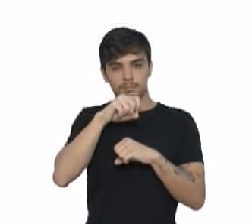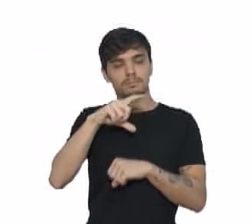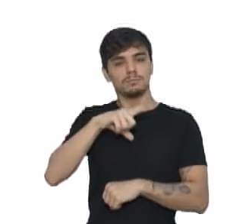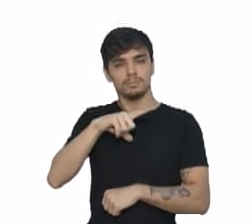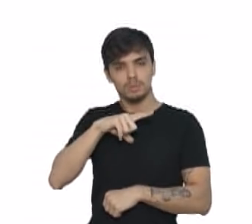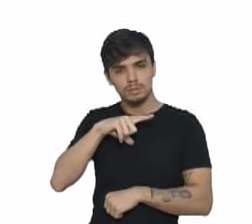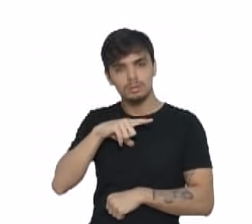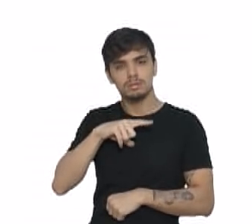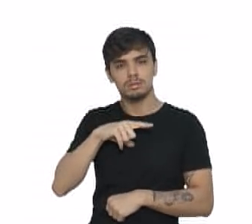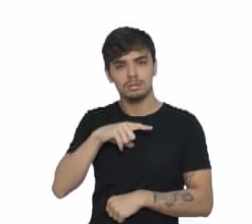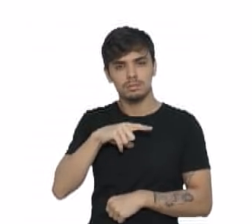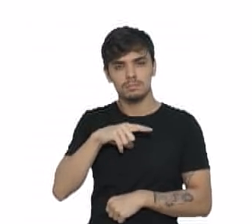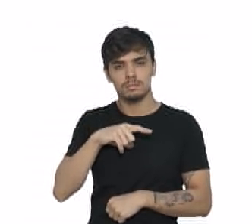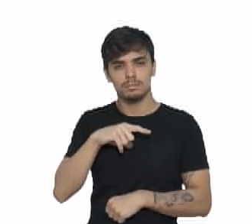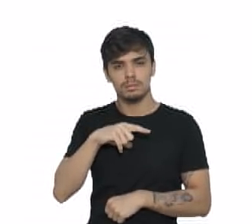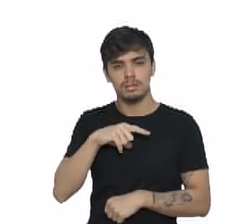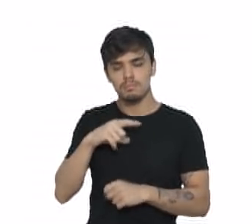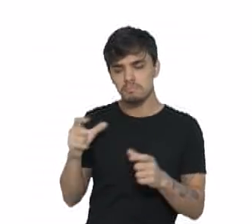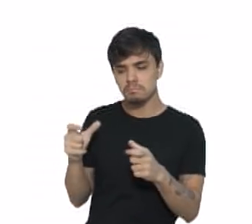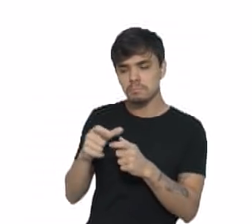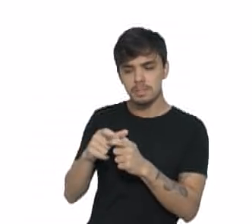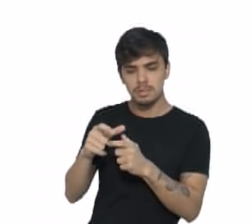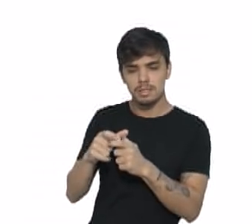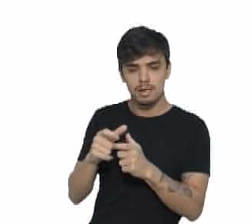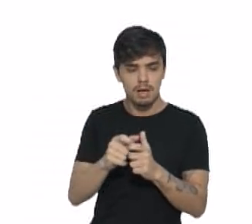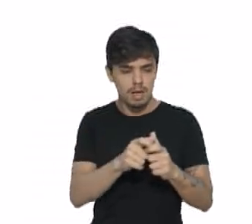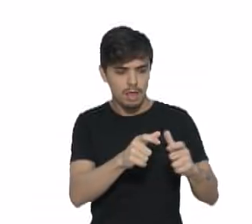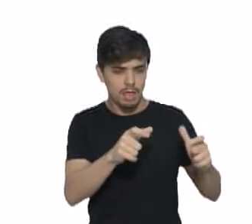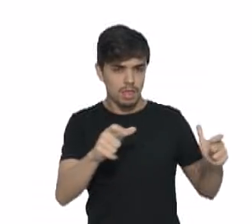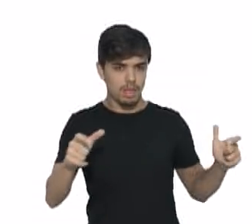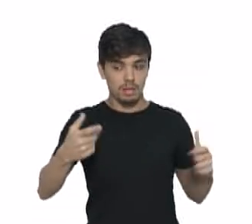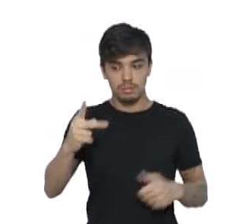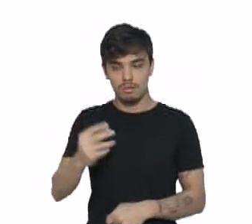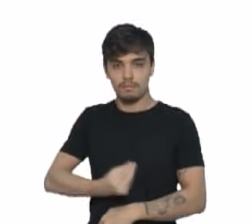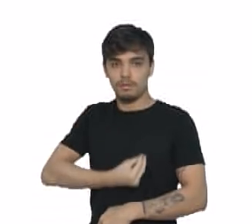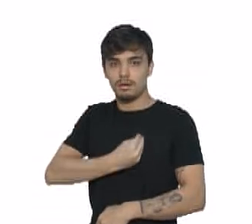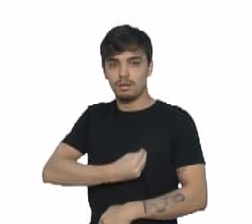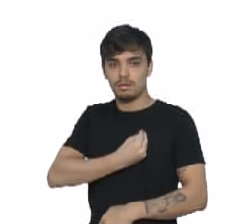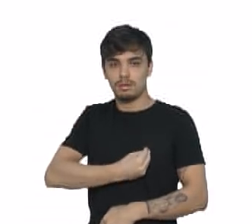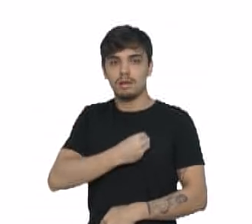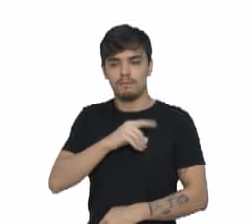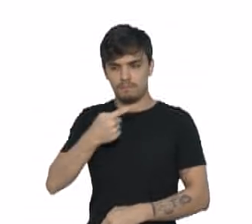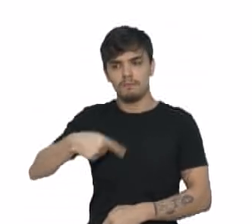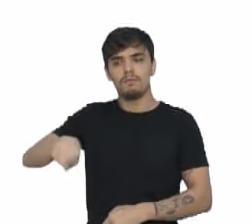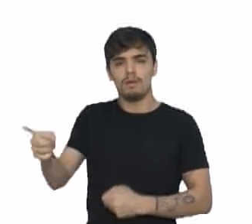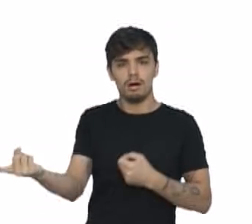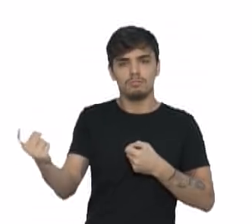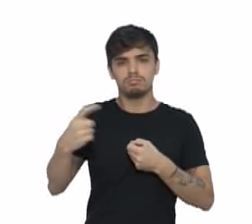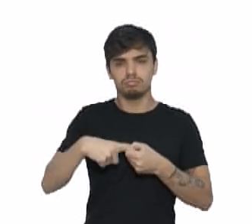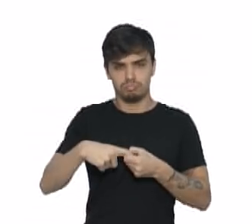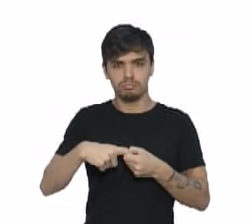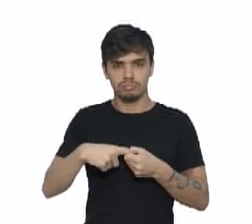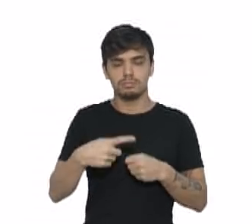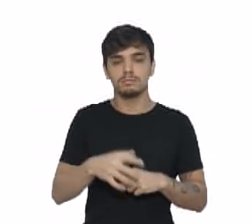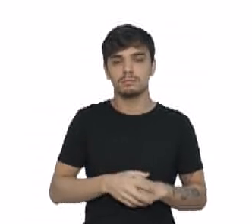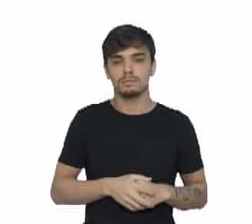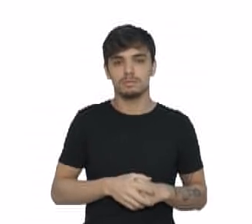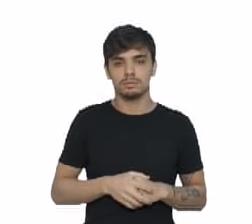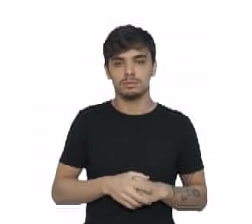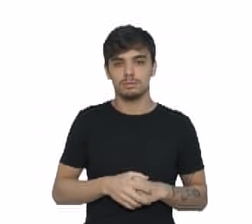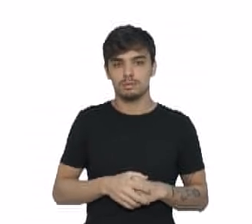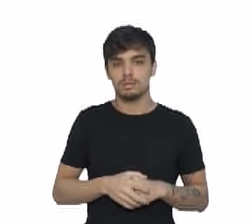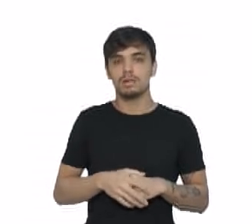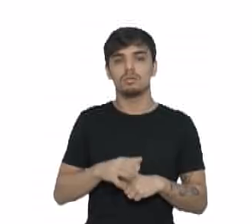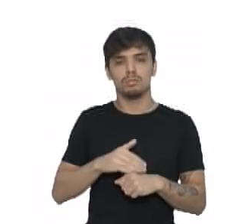de indivisivelmente pequeno e de grande em tua vida há de retornar, e tudo na